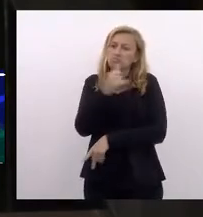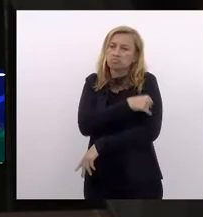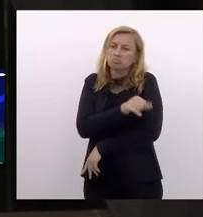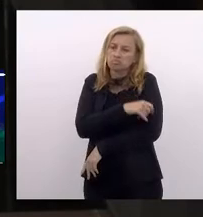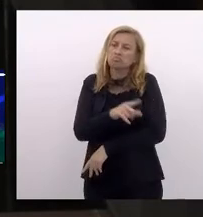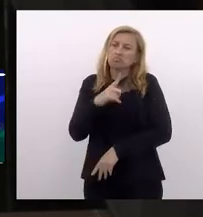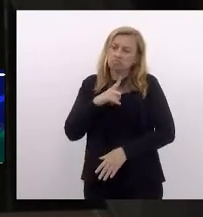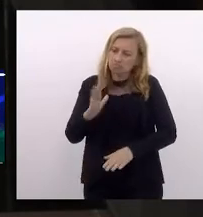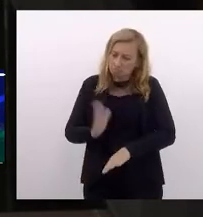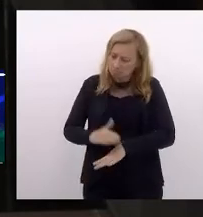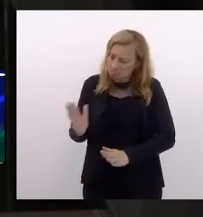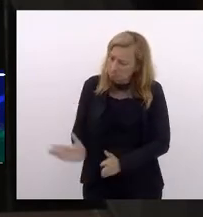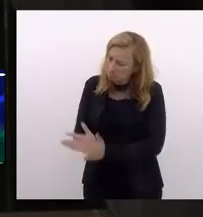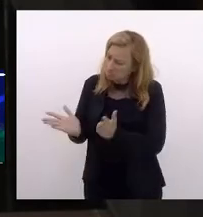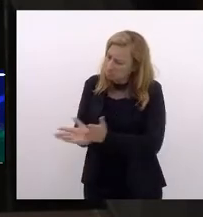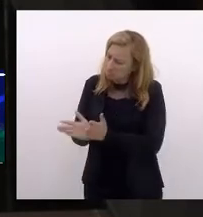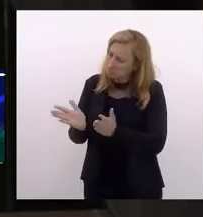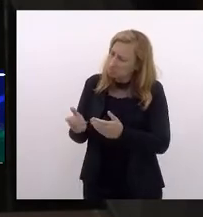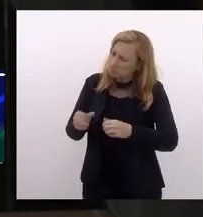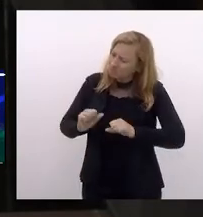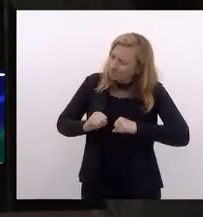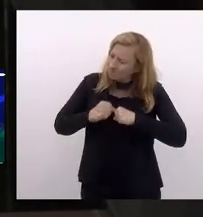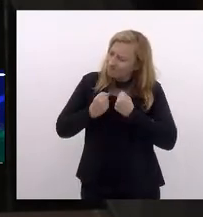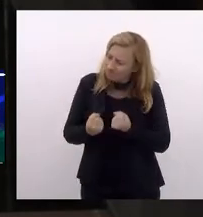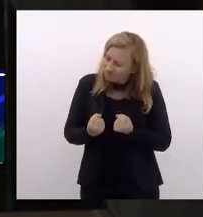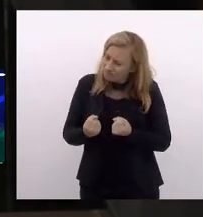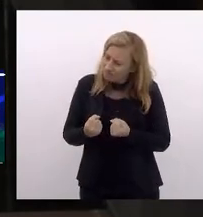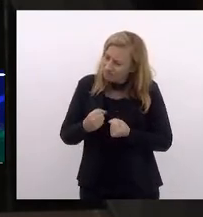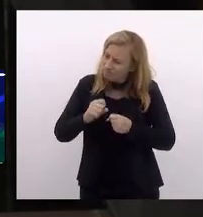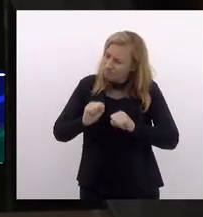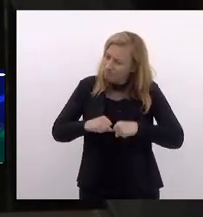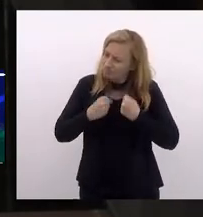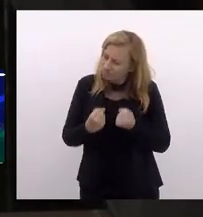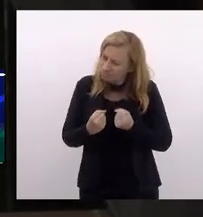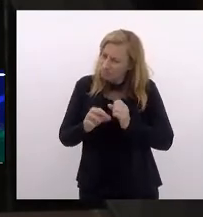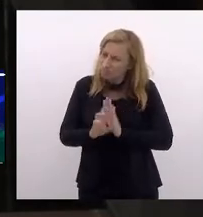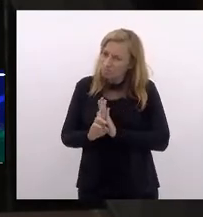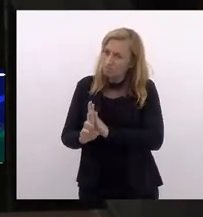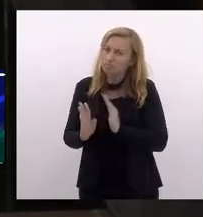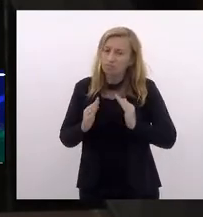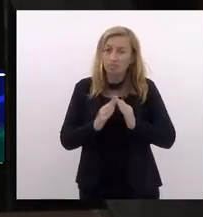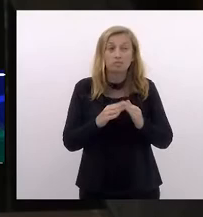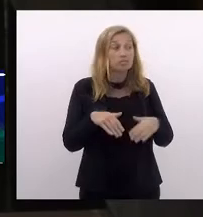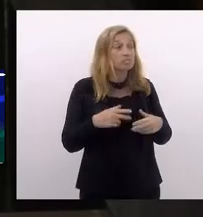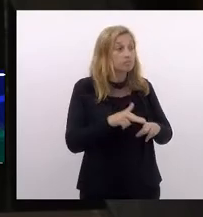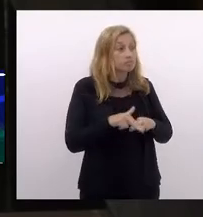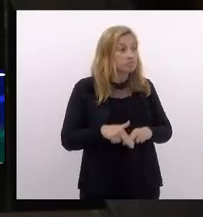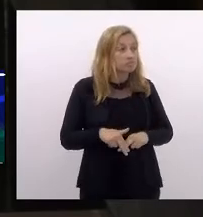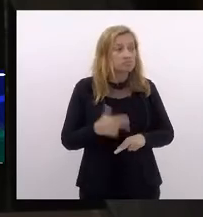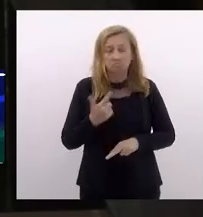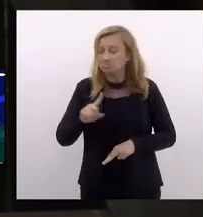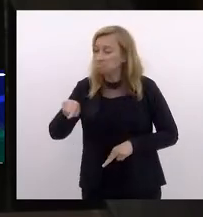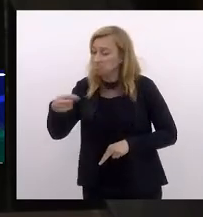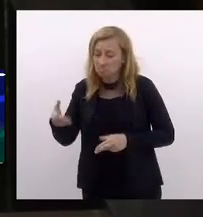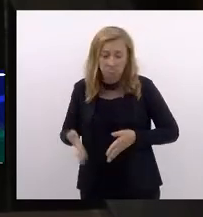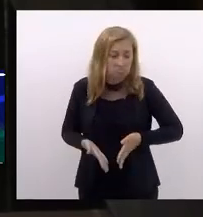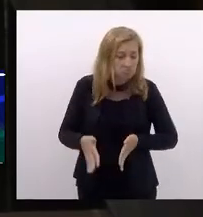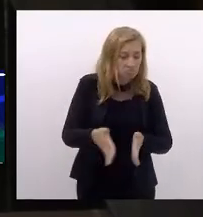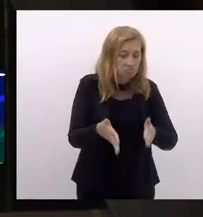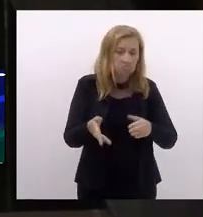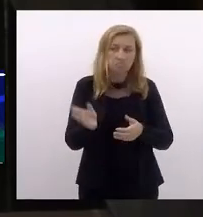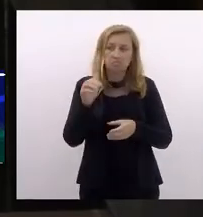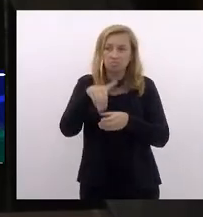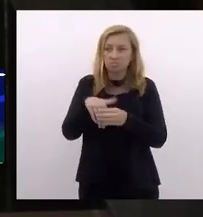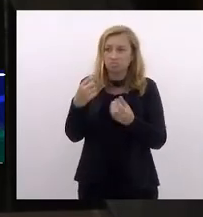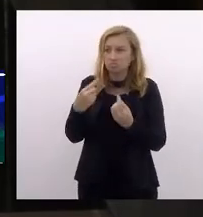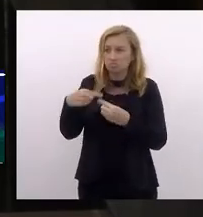sobretudo povo mais pobre que eu tento com muita dificuldade mas com muito esforço representar aqui nessa casa portanto não tem o outro caminho senão